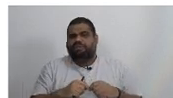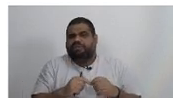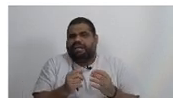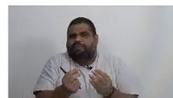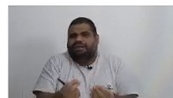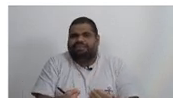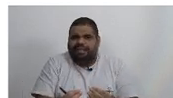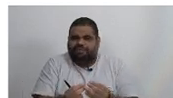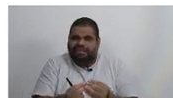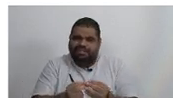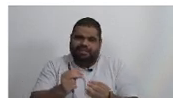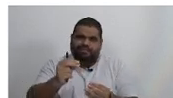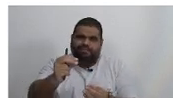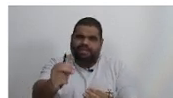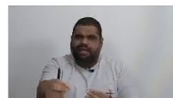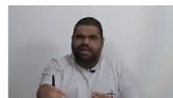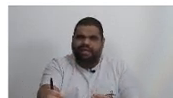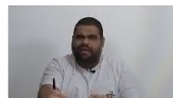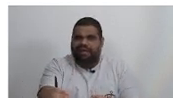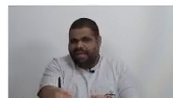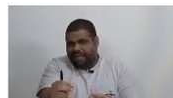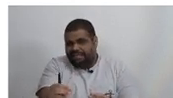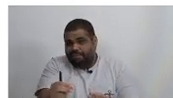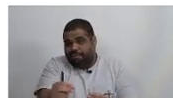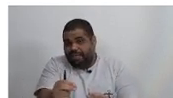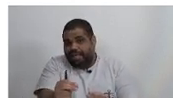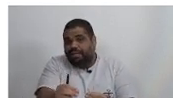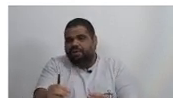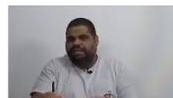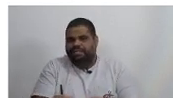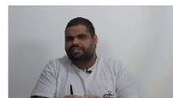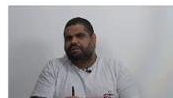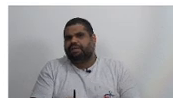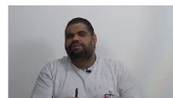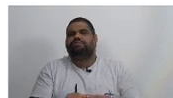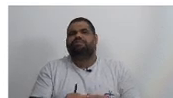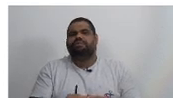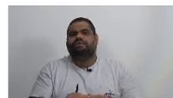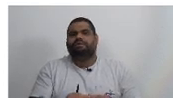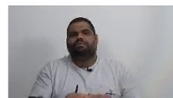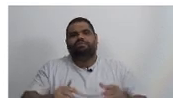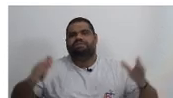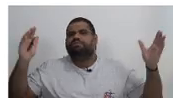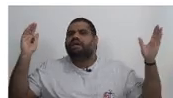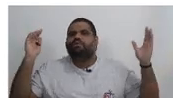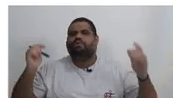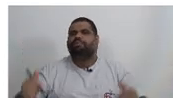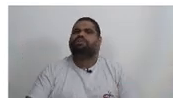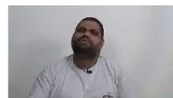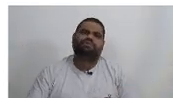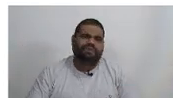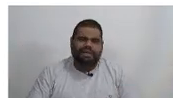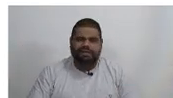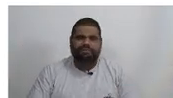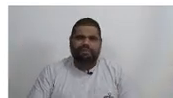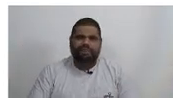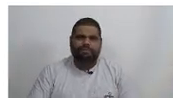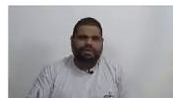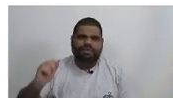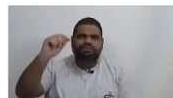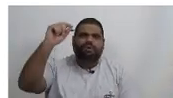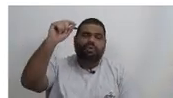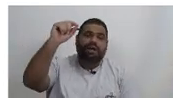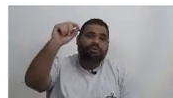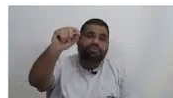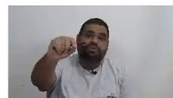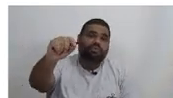se você não tem capacidade de fazer, né, esse pequeno cadastramento, ou você não está comprometido com nada,